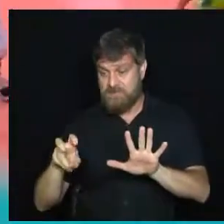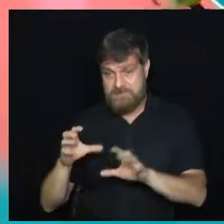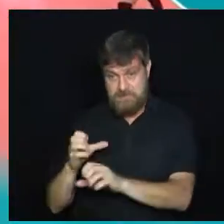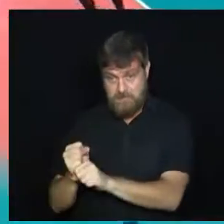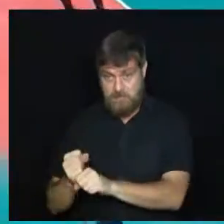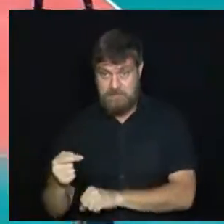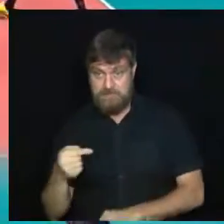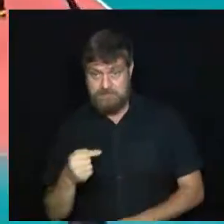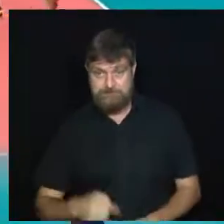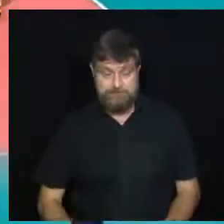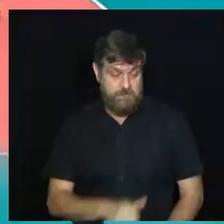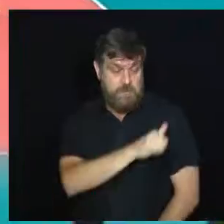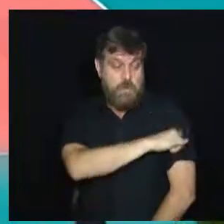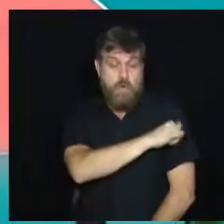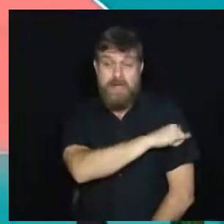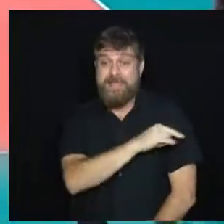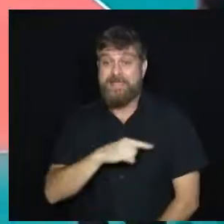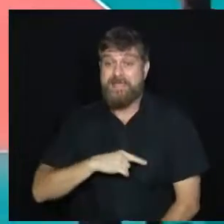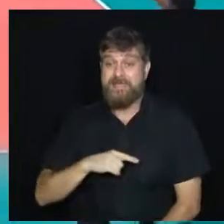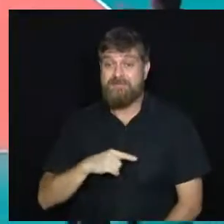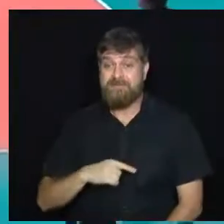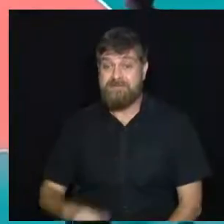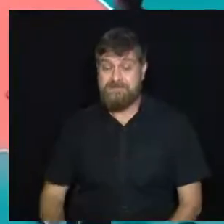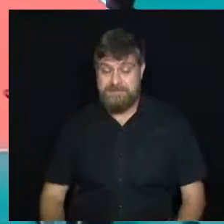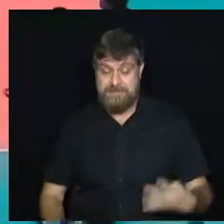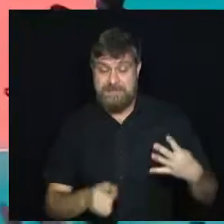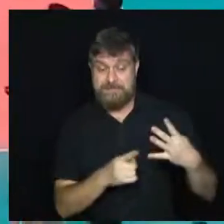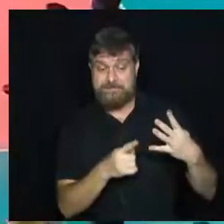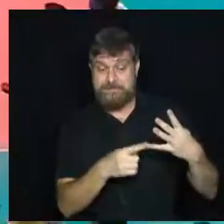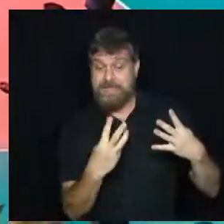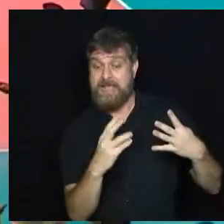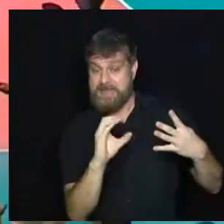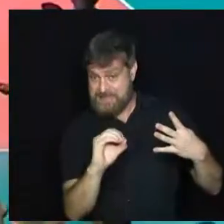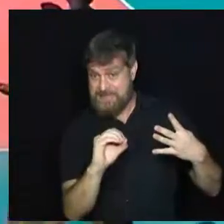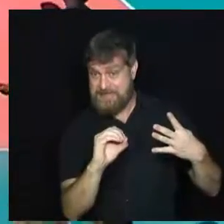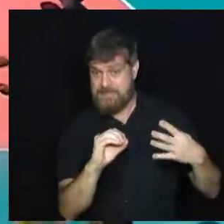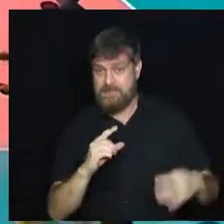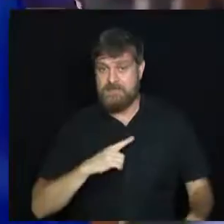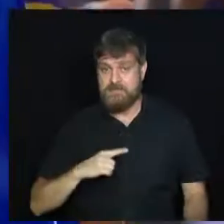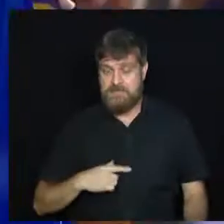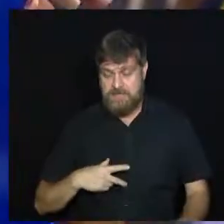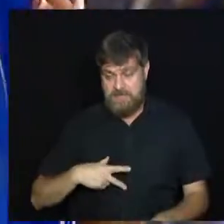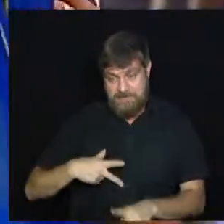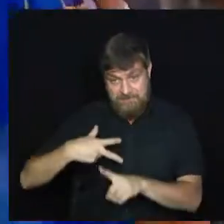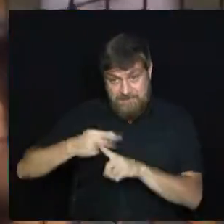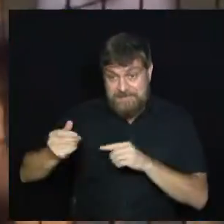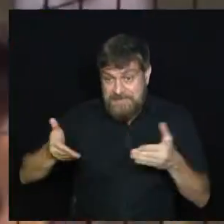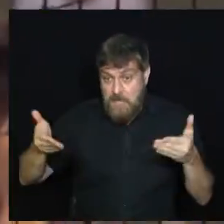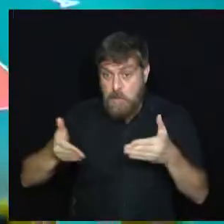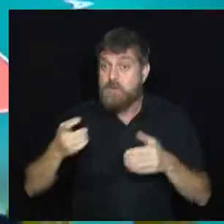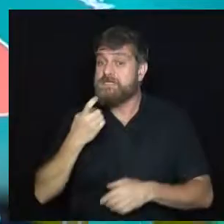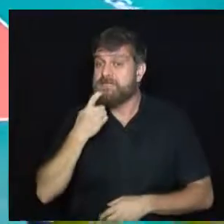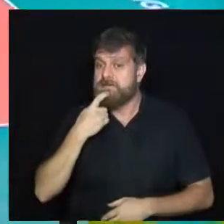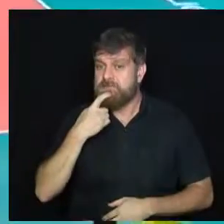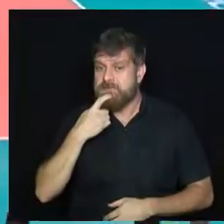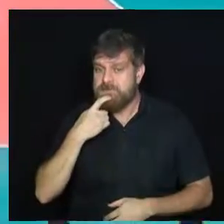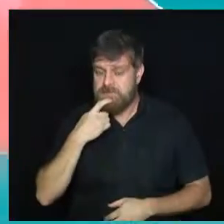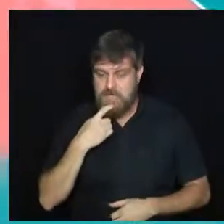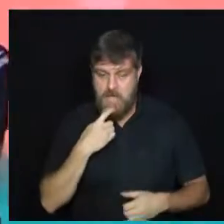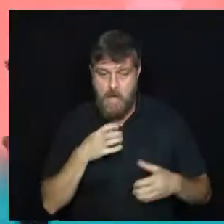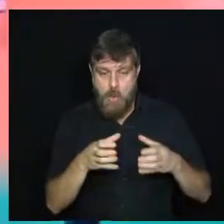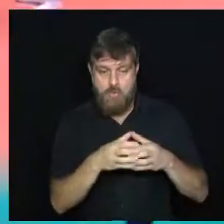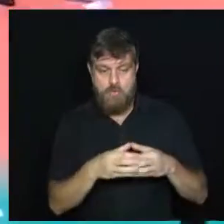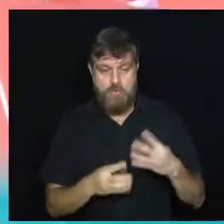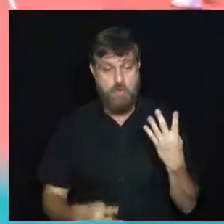O adversário de logo mais é o quarto, com 30. Uma vitória hoje dos campineiros aproxima